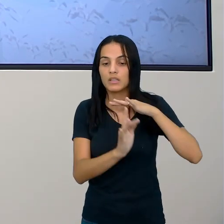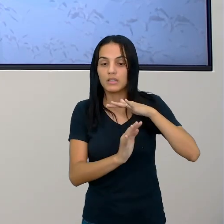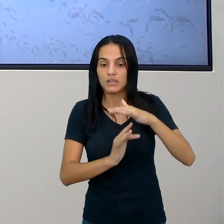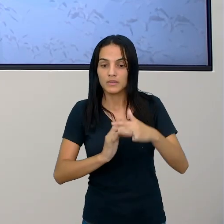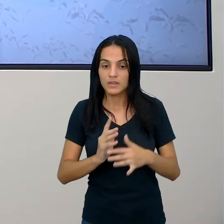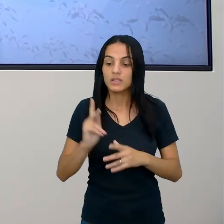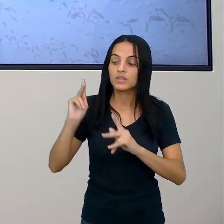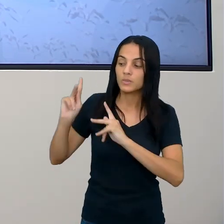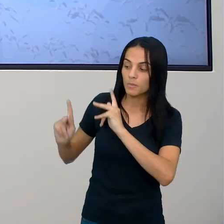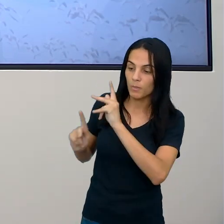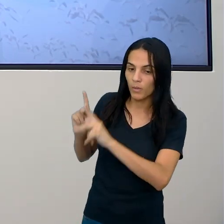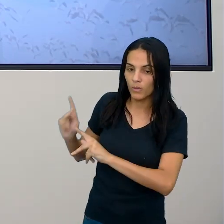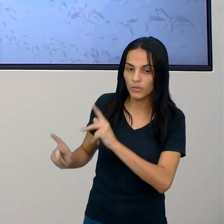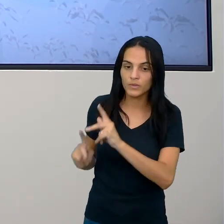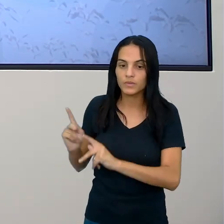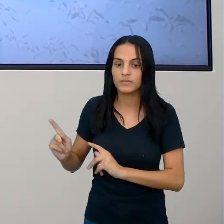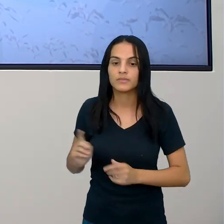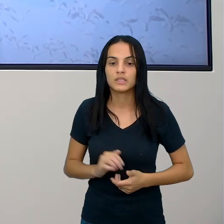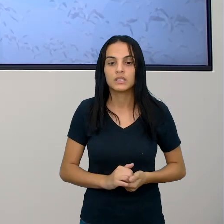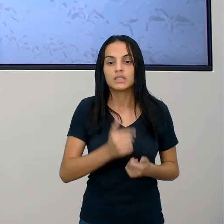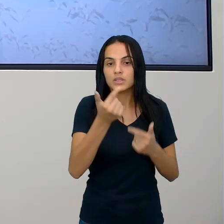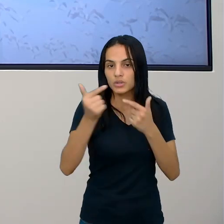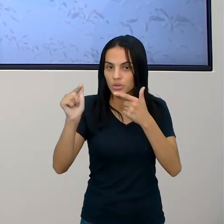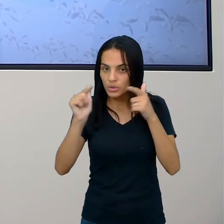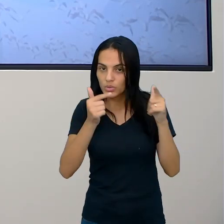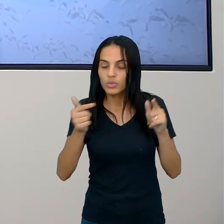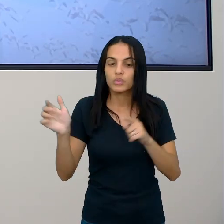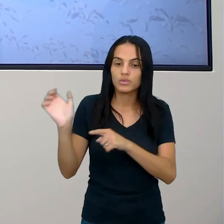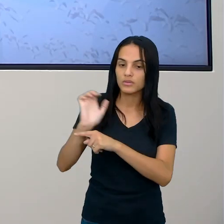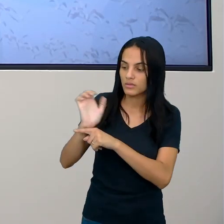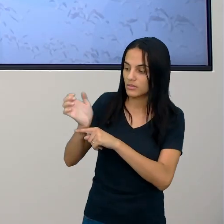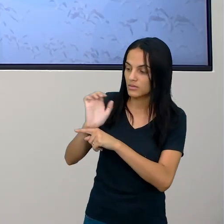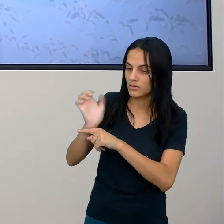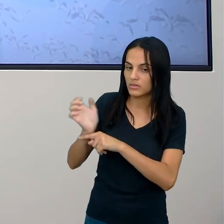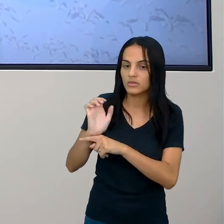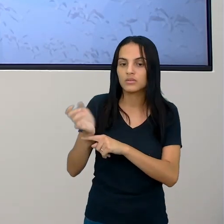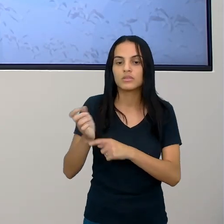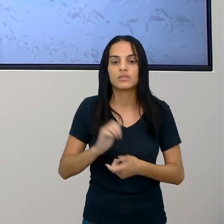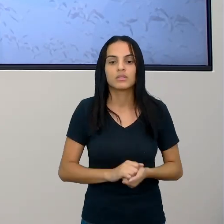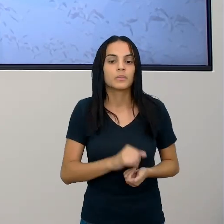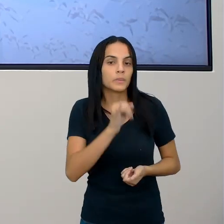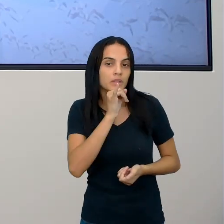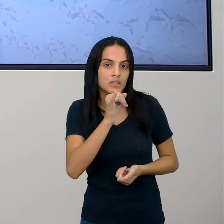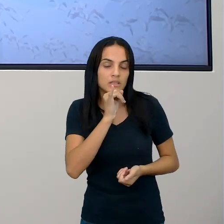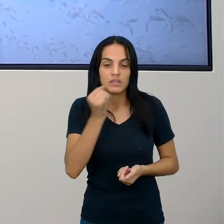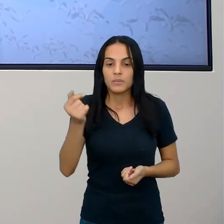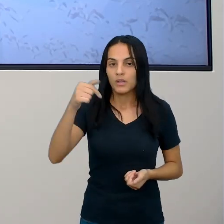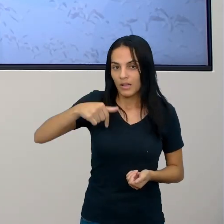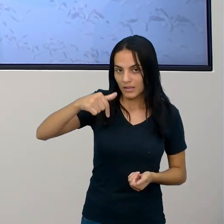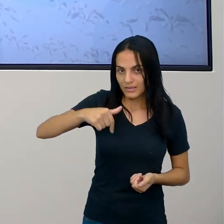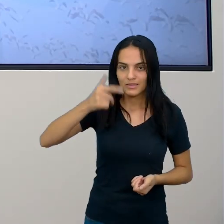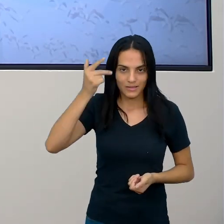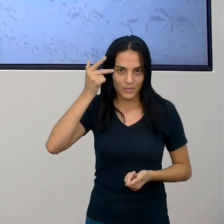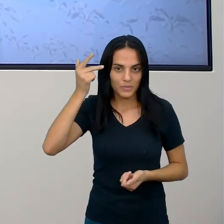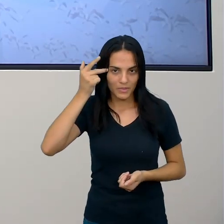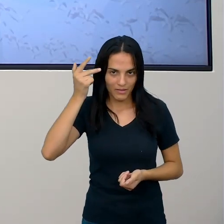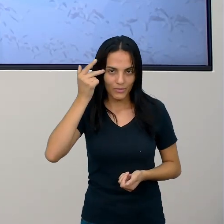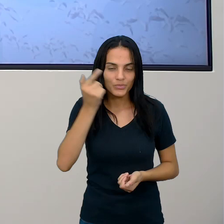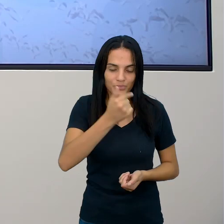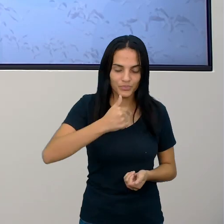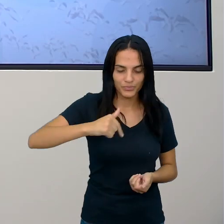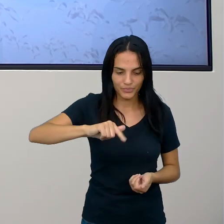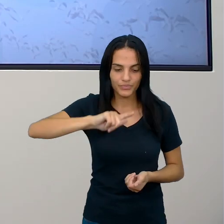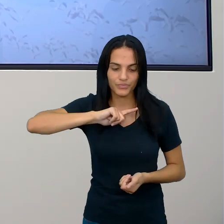de povos de outros estados que vão, por exemplo, aqui em São Paulo, né, nós estamos